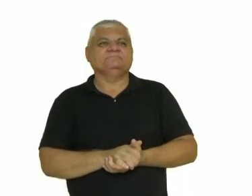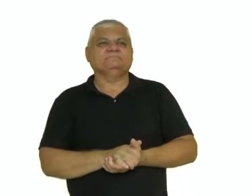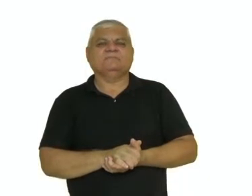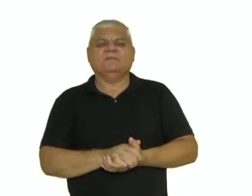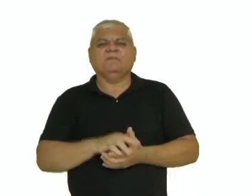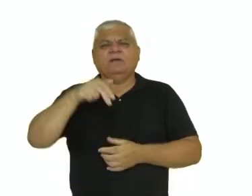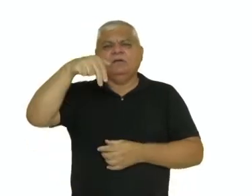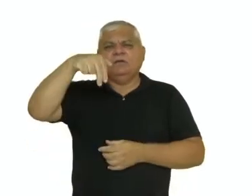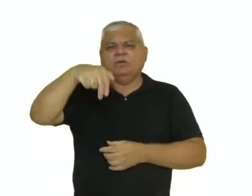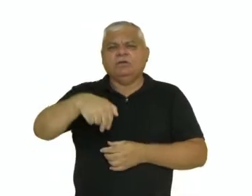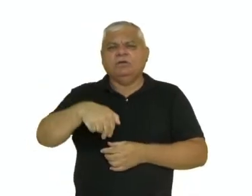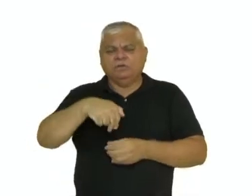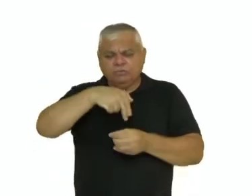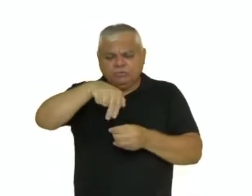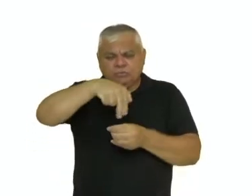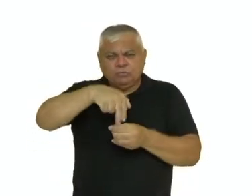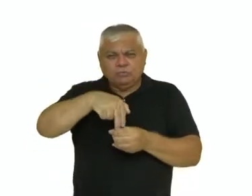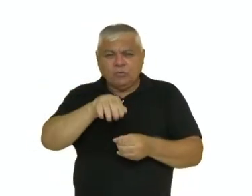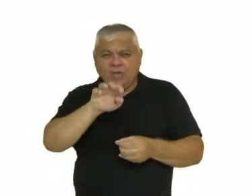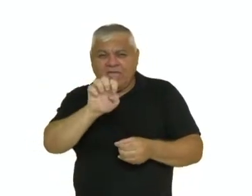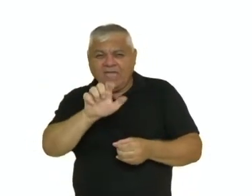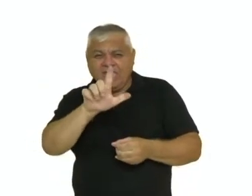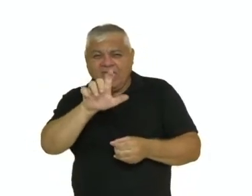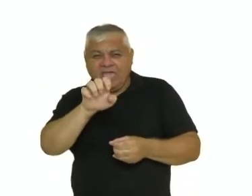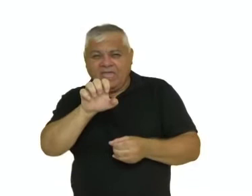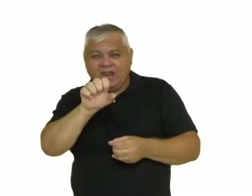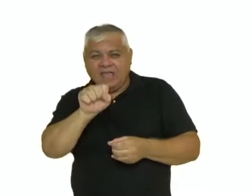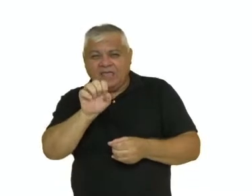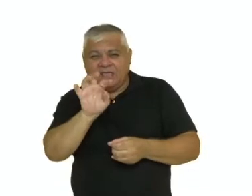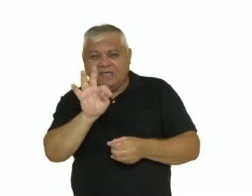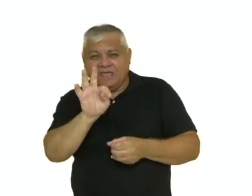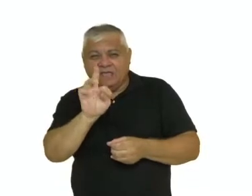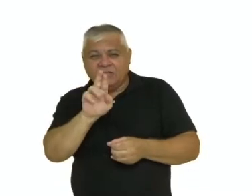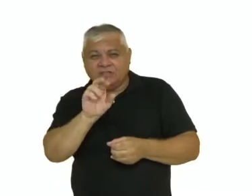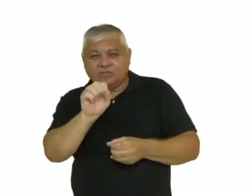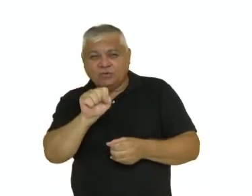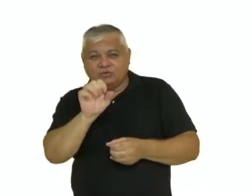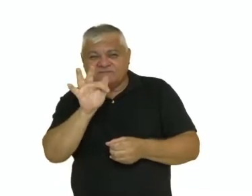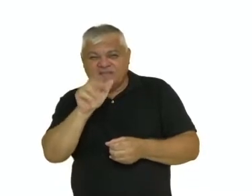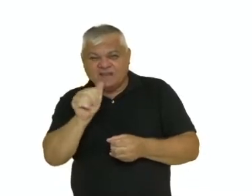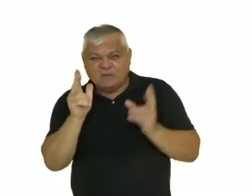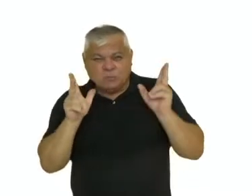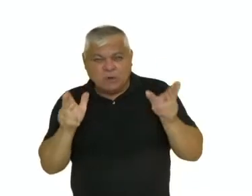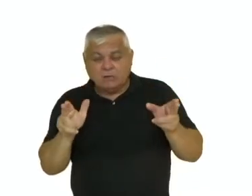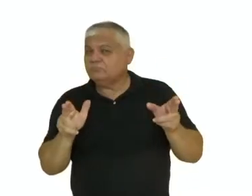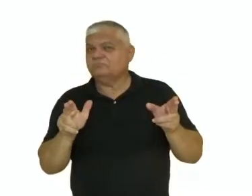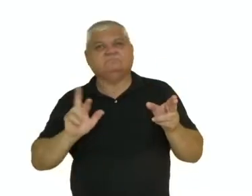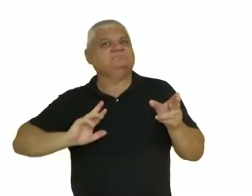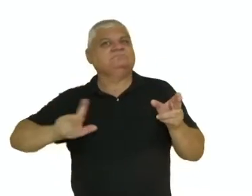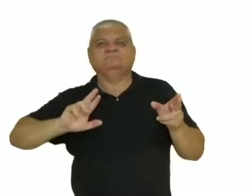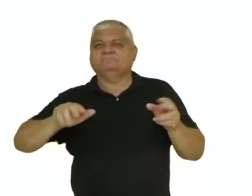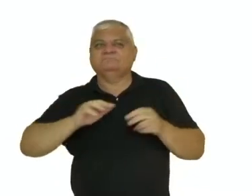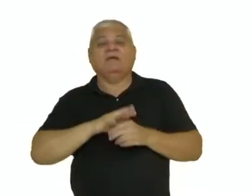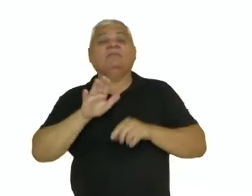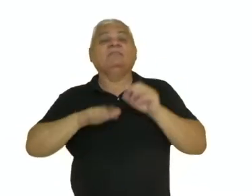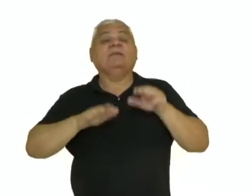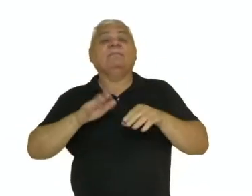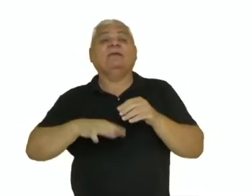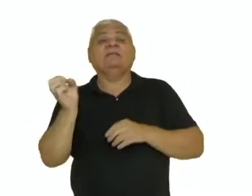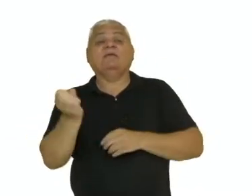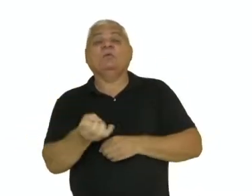Mas núcleo e eletrosfera são iguais? Não. E a diferença não está somente na polaridade das cargas, isto é,